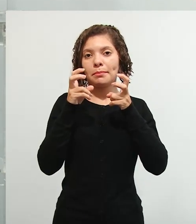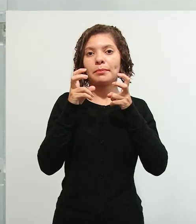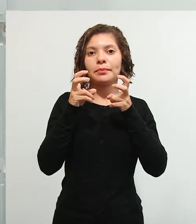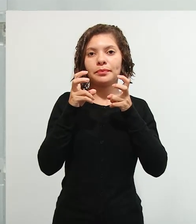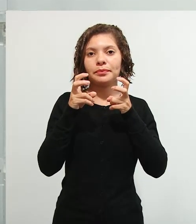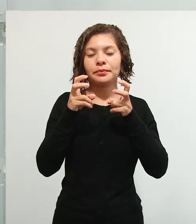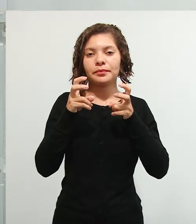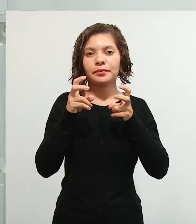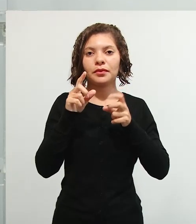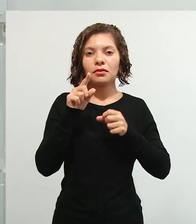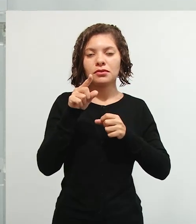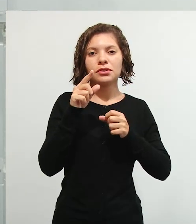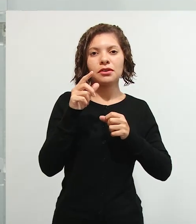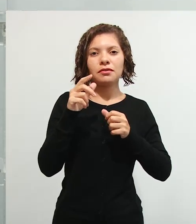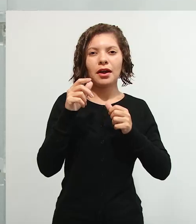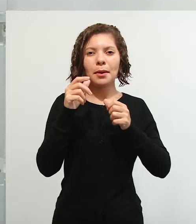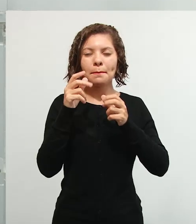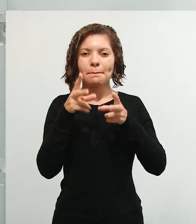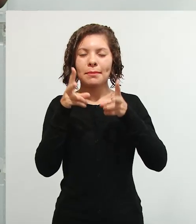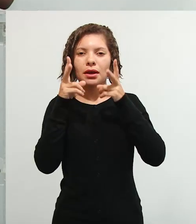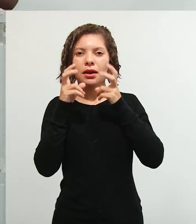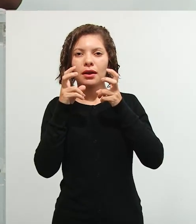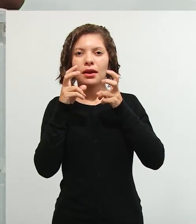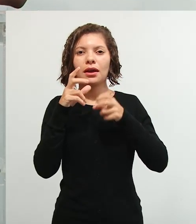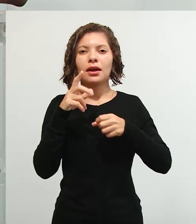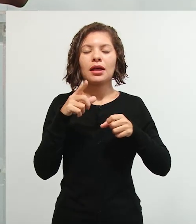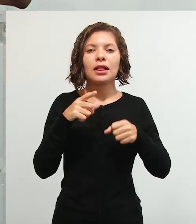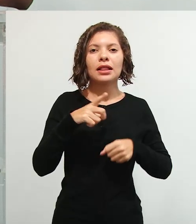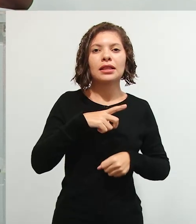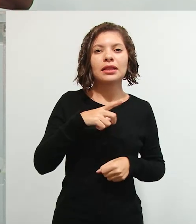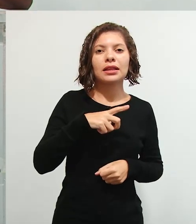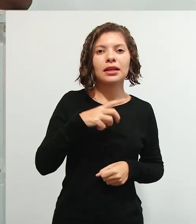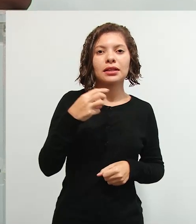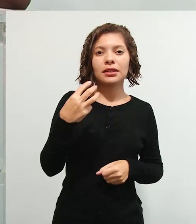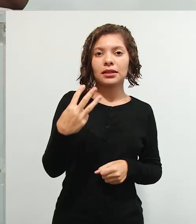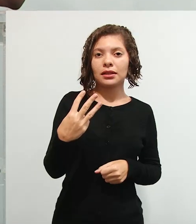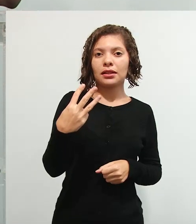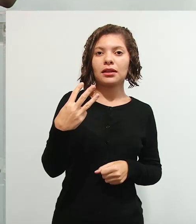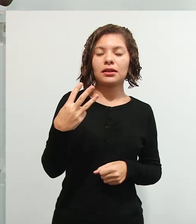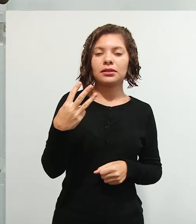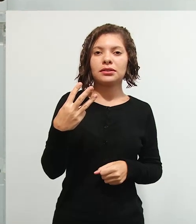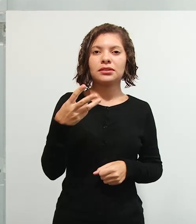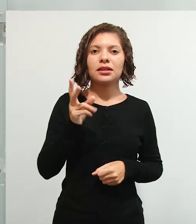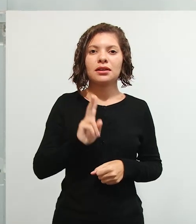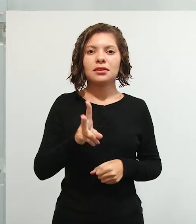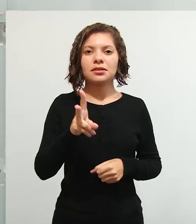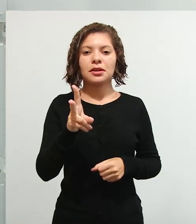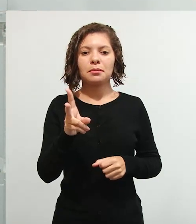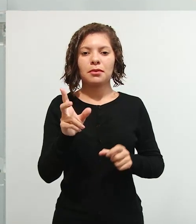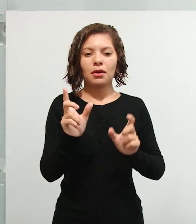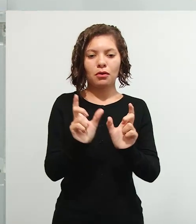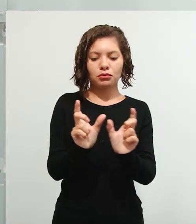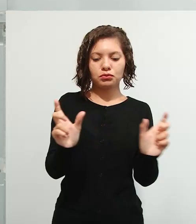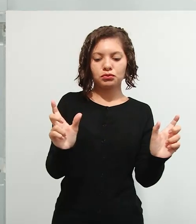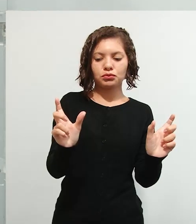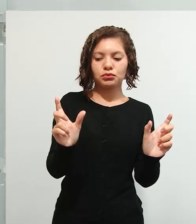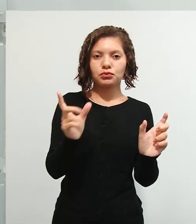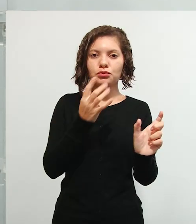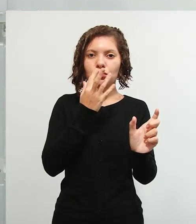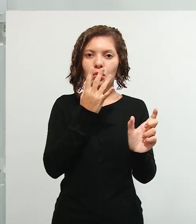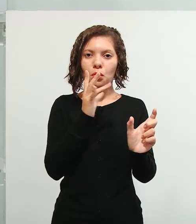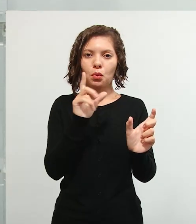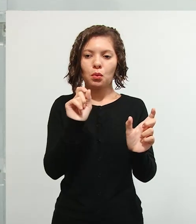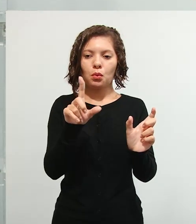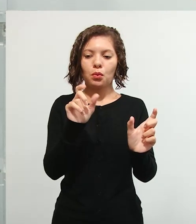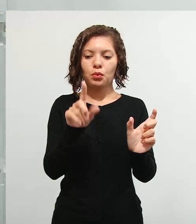observação a ser feita. Você vai observar aí que tem um trecho, você pode ler depois com calma, e tem sempre uma fonte.